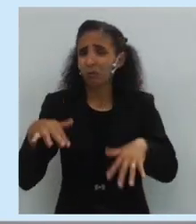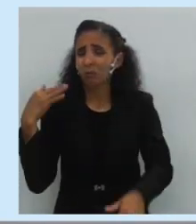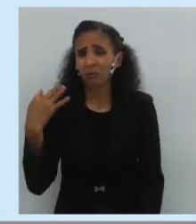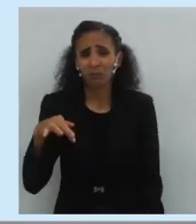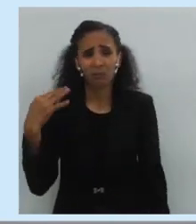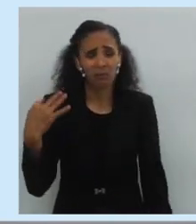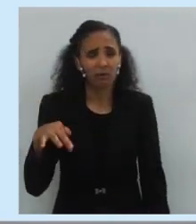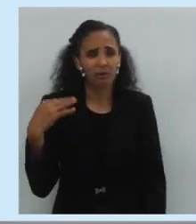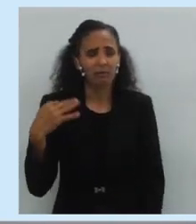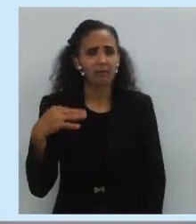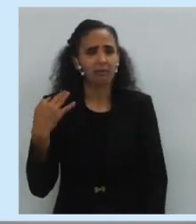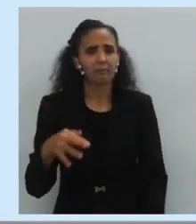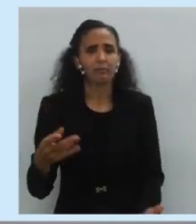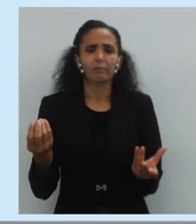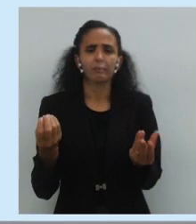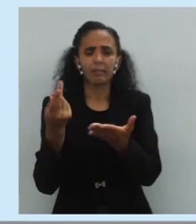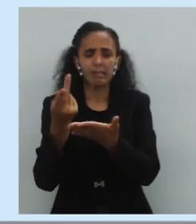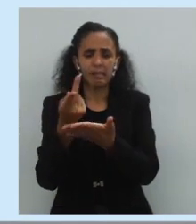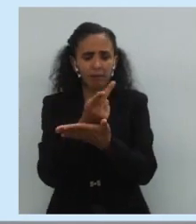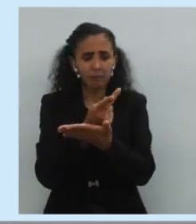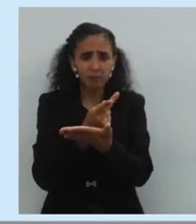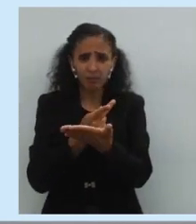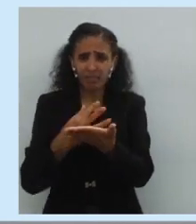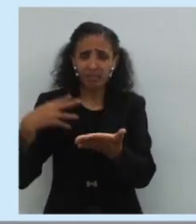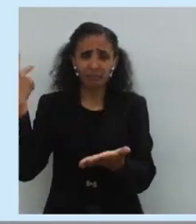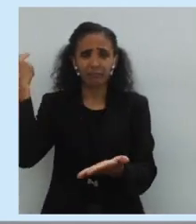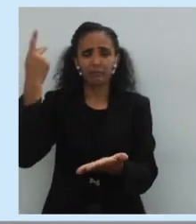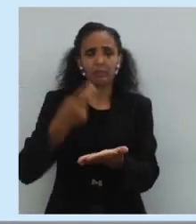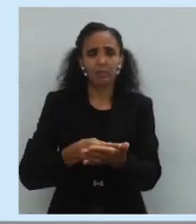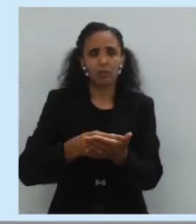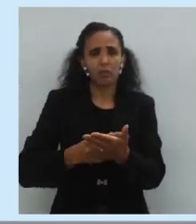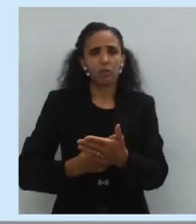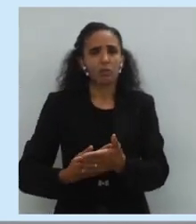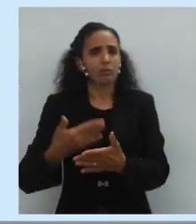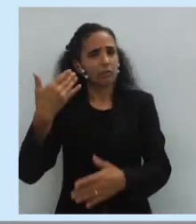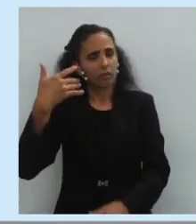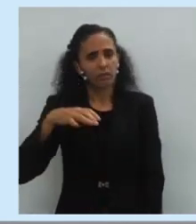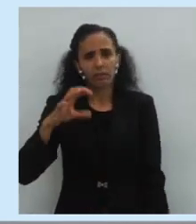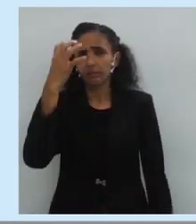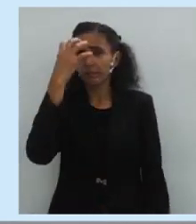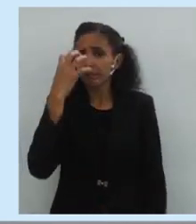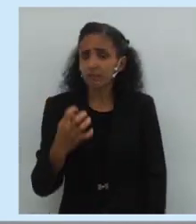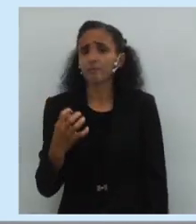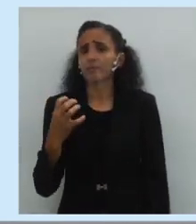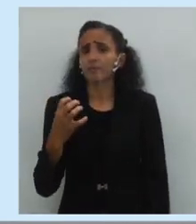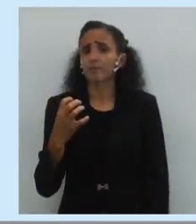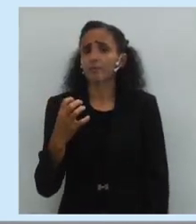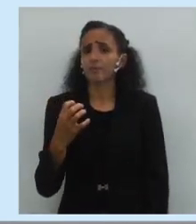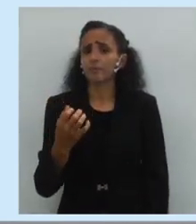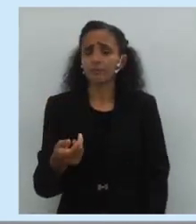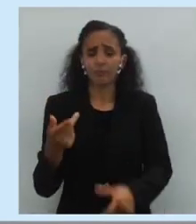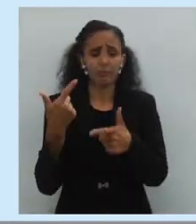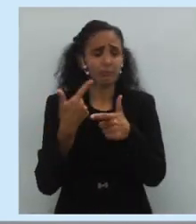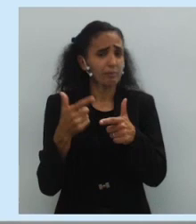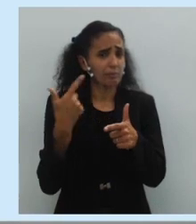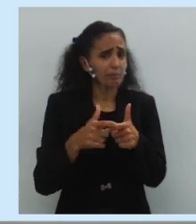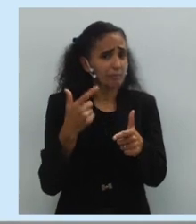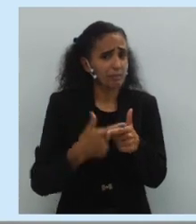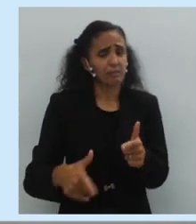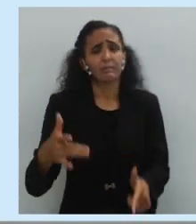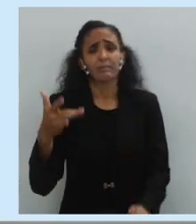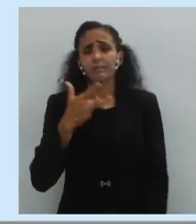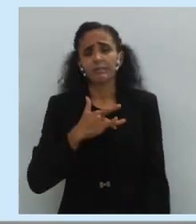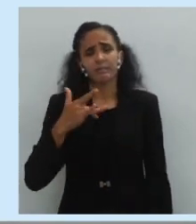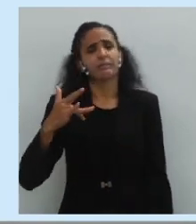no fígado, que são causadas por vírus e constituem um grave problema de saúde pública